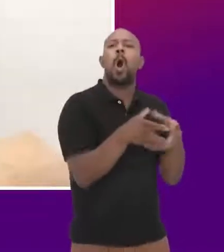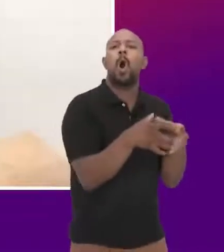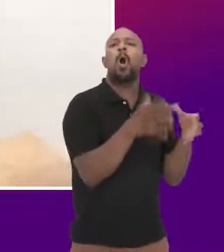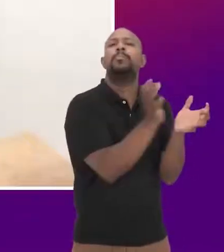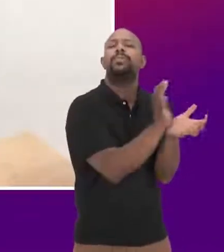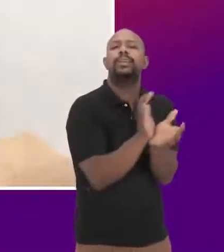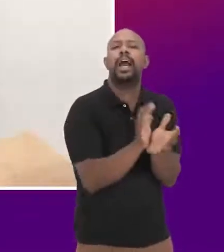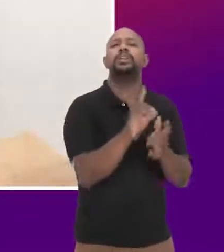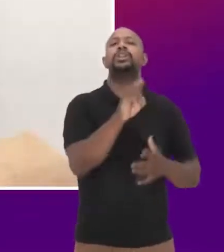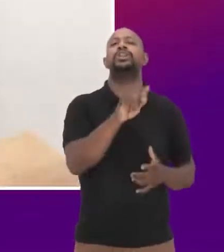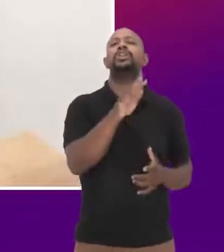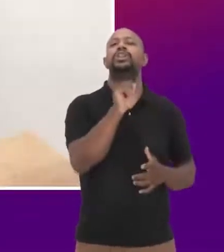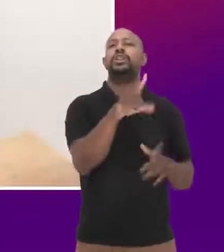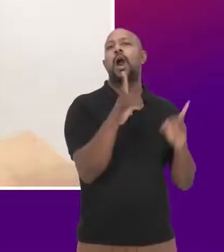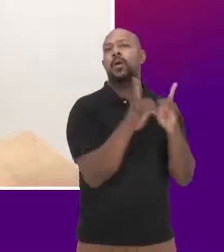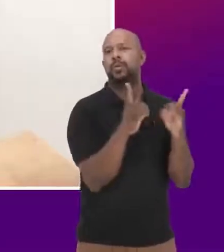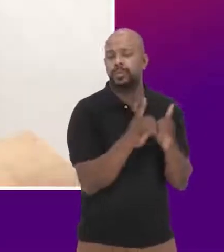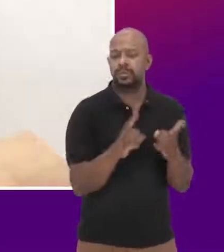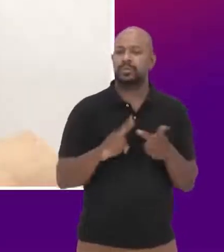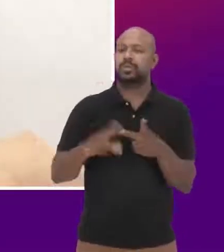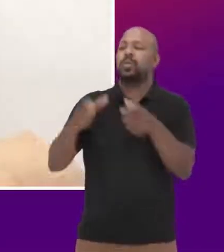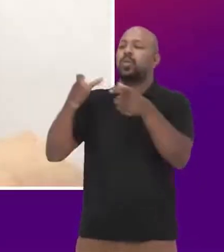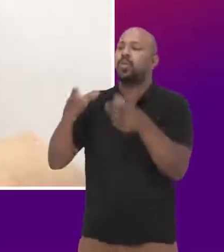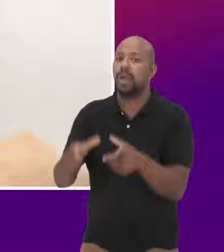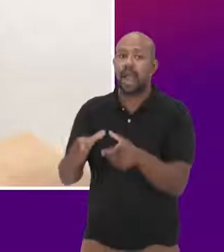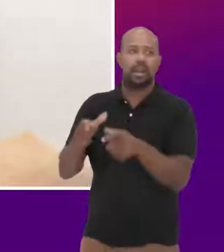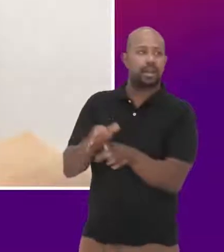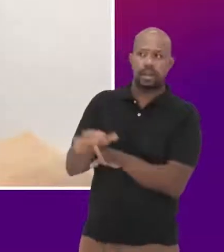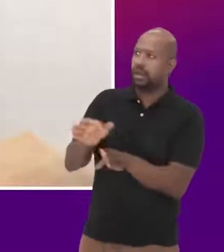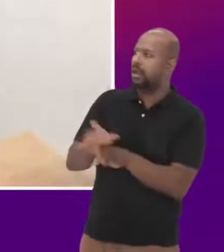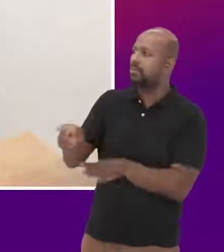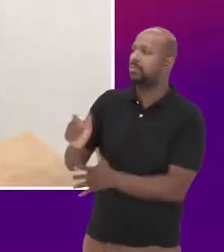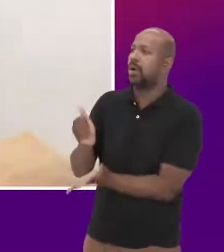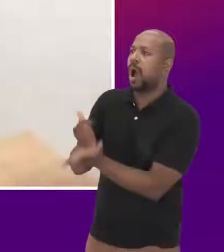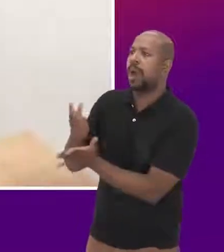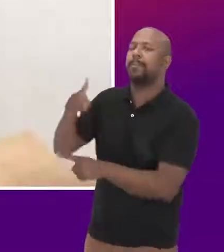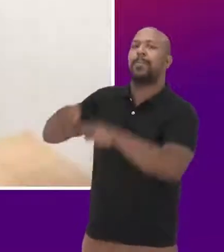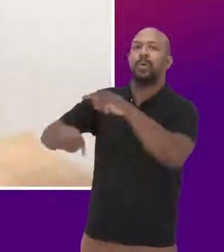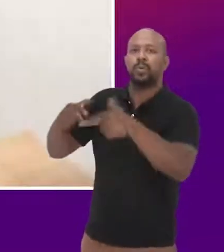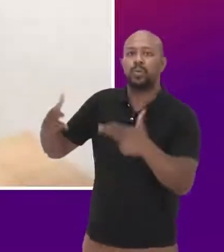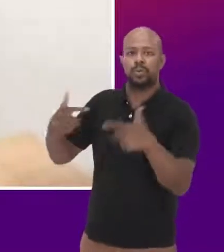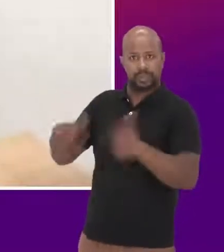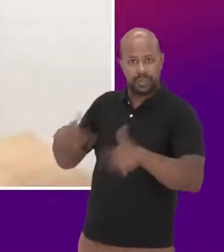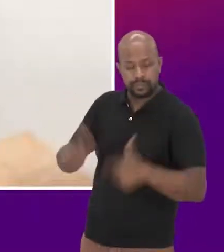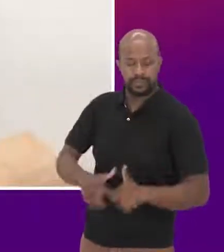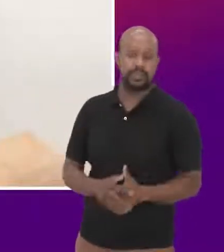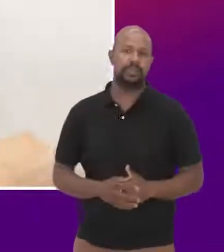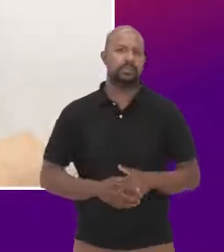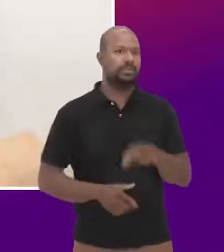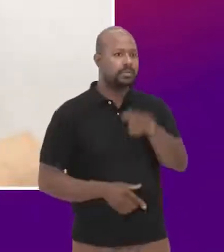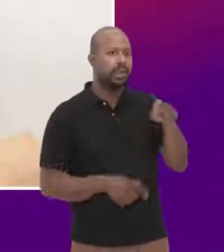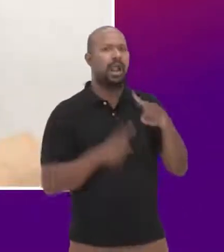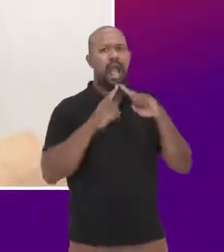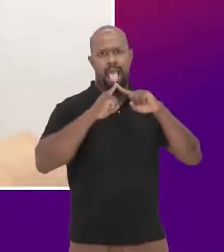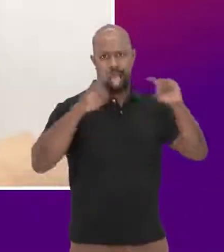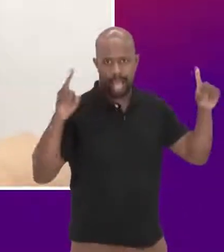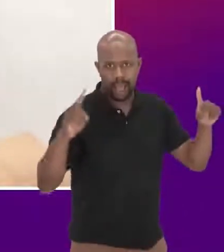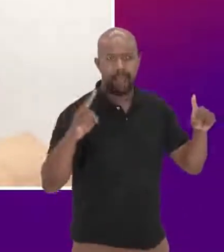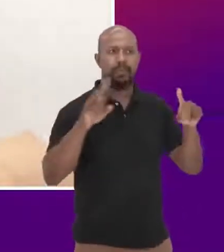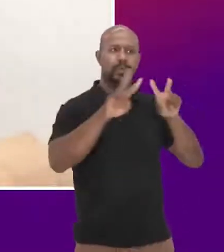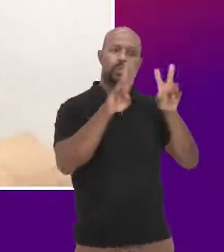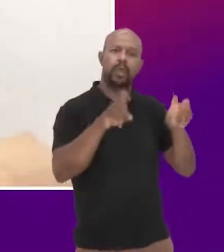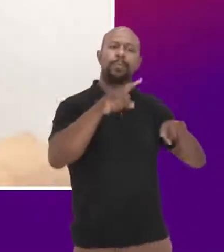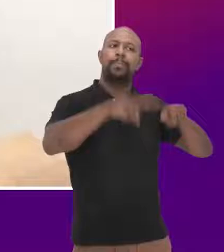digitais, elas criam lugares de recomendação de produtos e serviços, elas reclamam